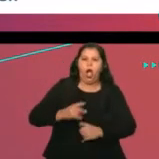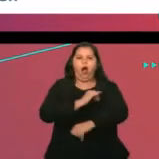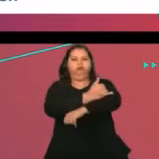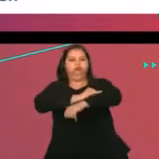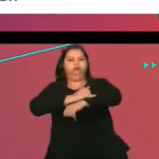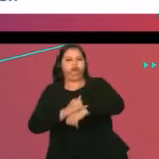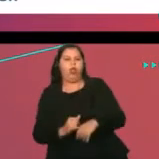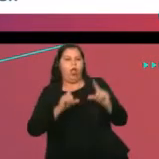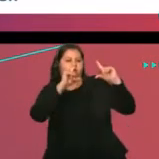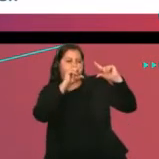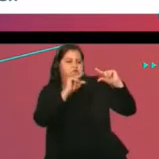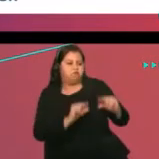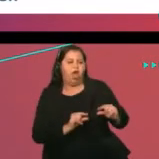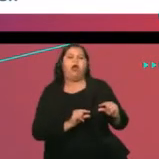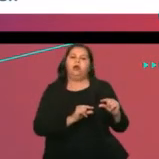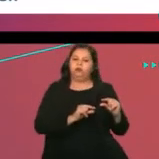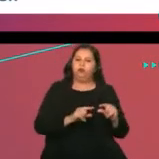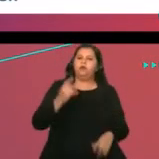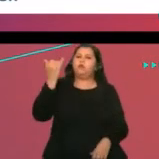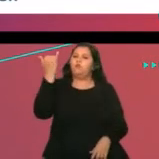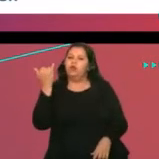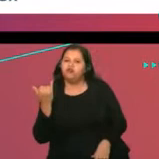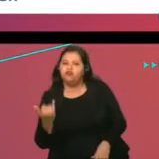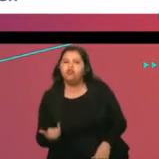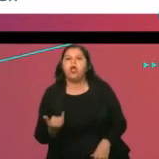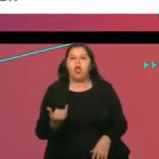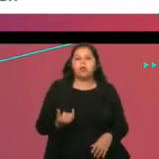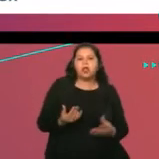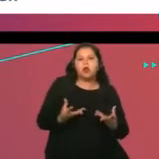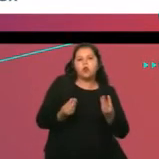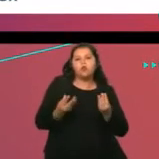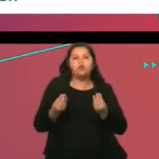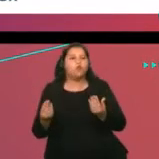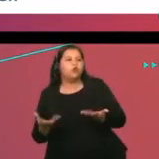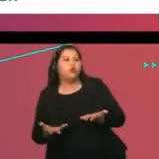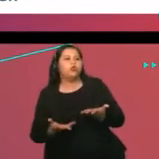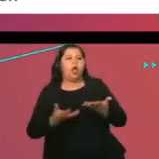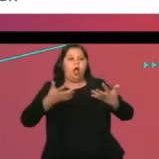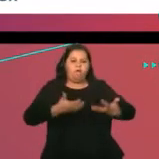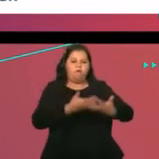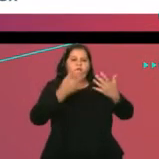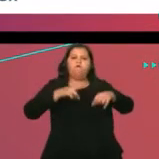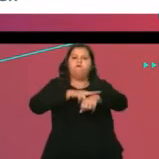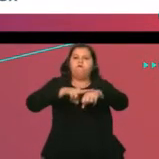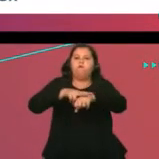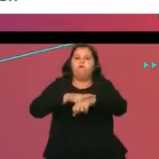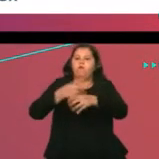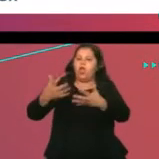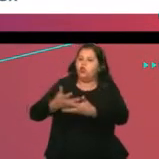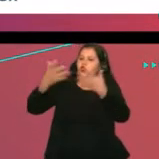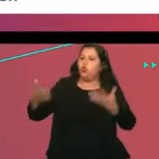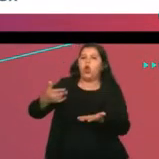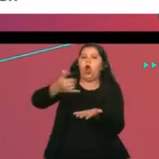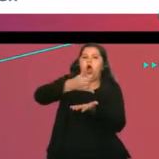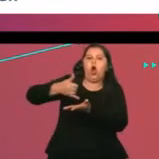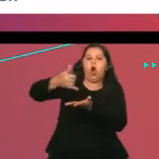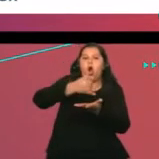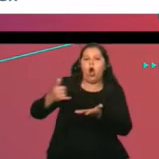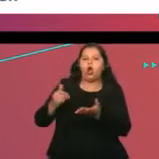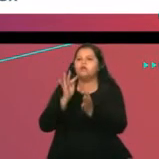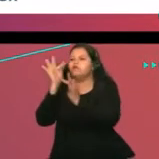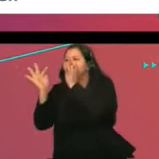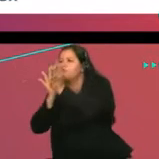calorias você é uma dieta como se dieta mediterrânea na com muitas verduras com muitos óleos vegetais com